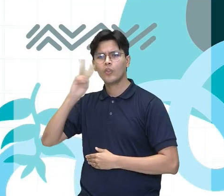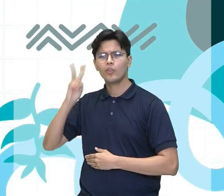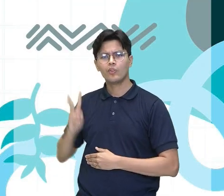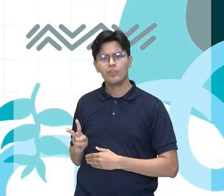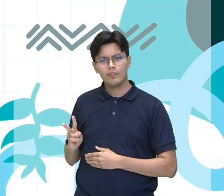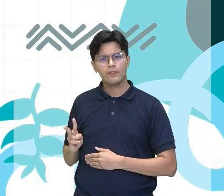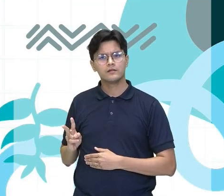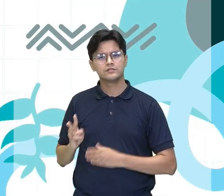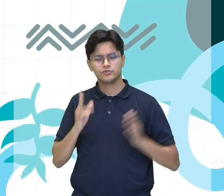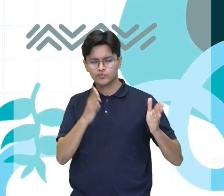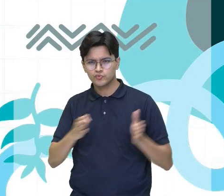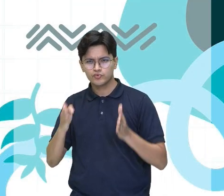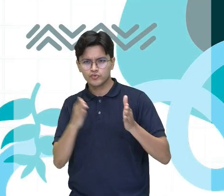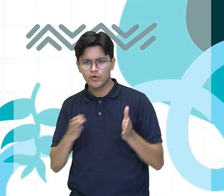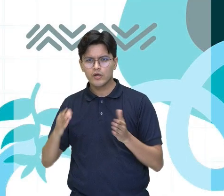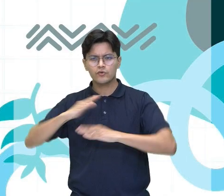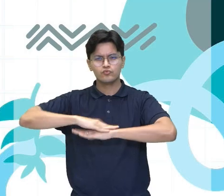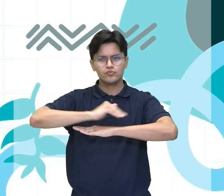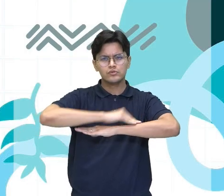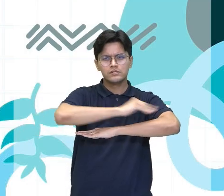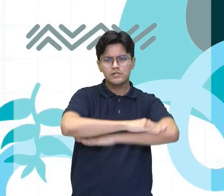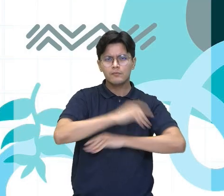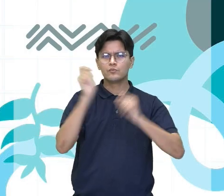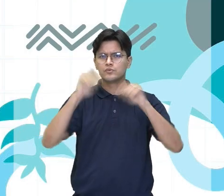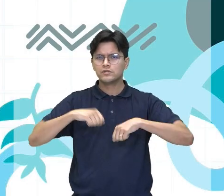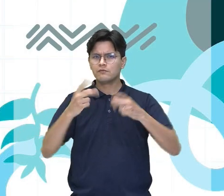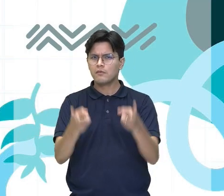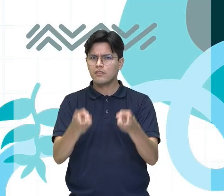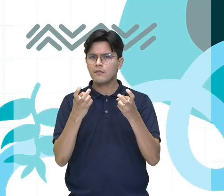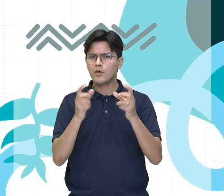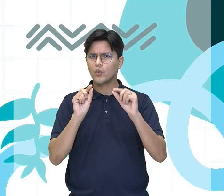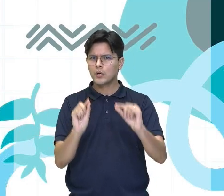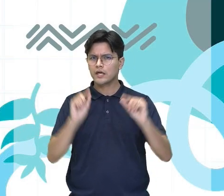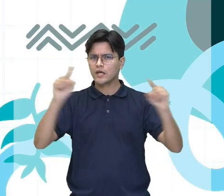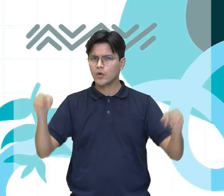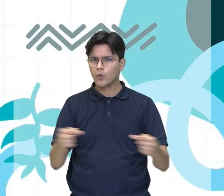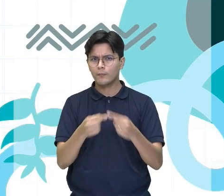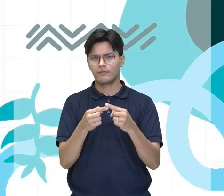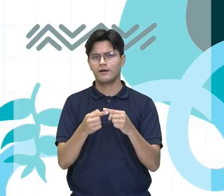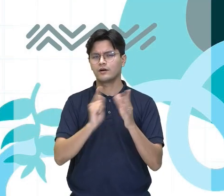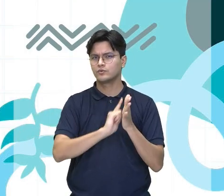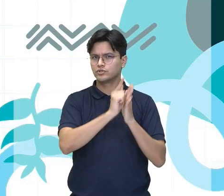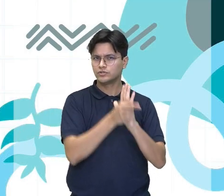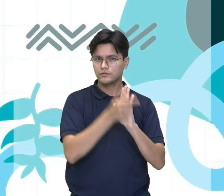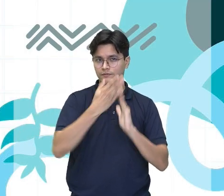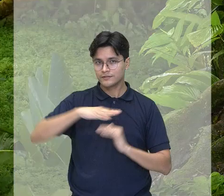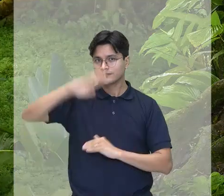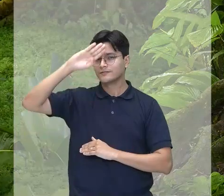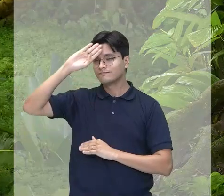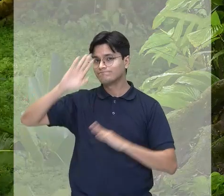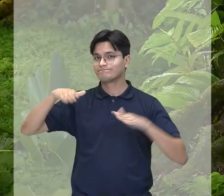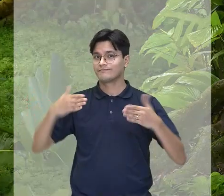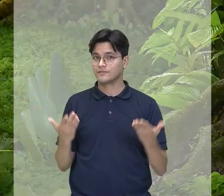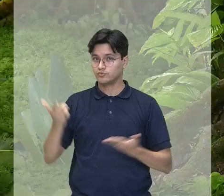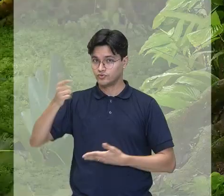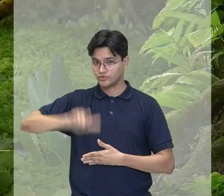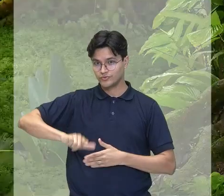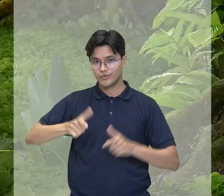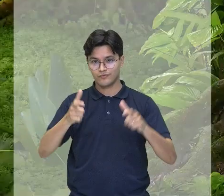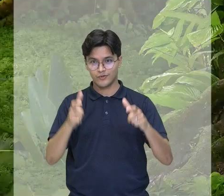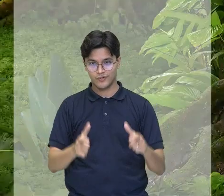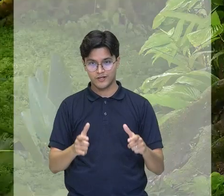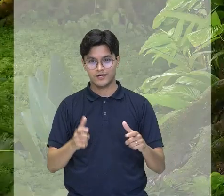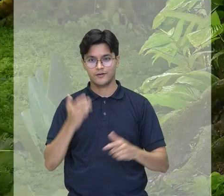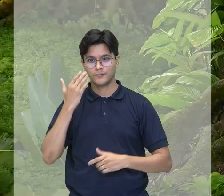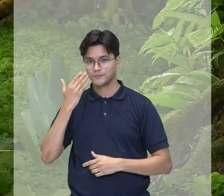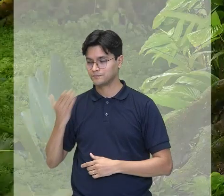Sapo Tarubequê enquanto gênero dramático? Estou de volta, então, aqui no nosso cenário, né, do Sapo